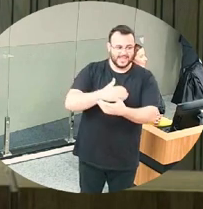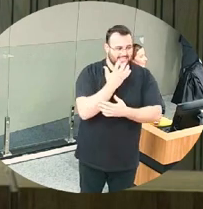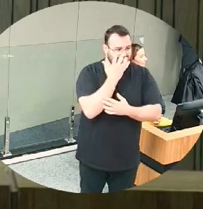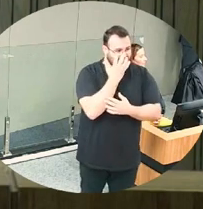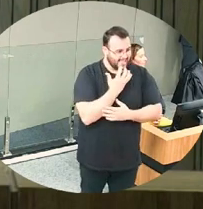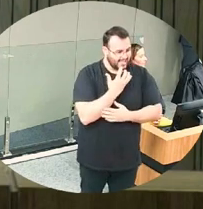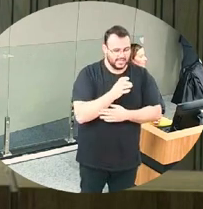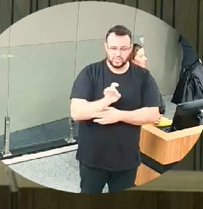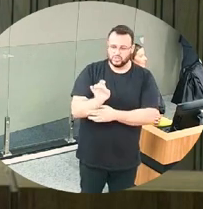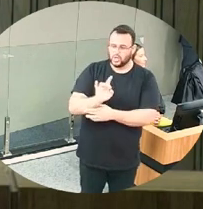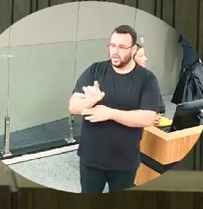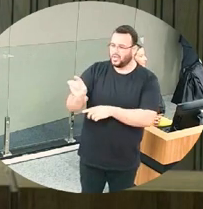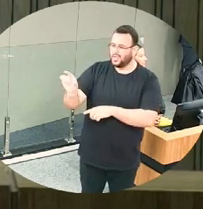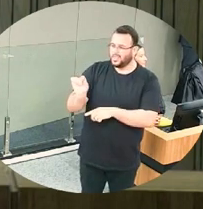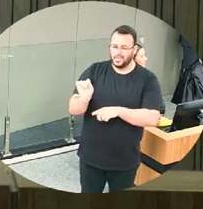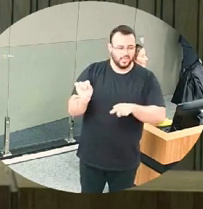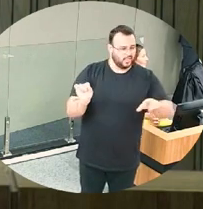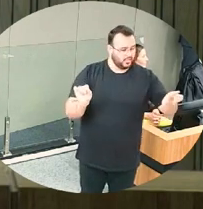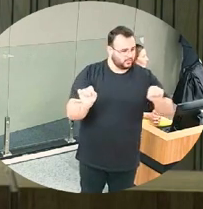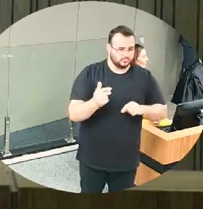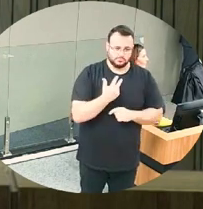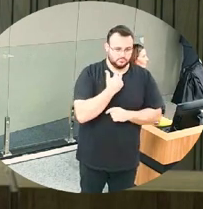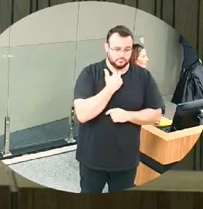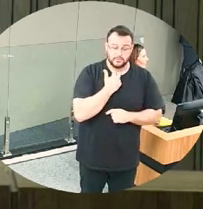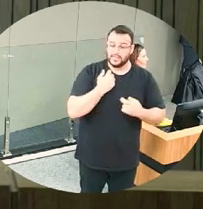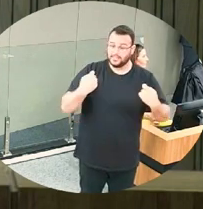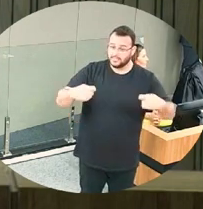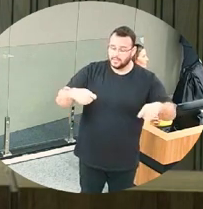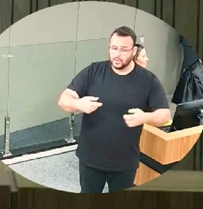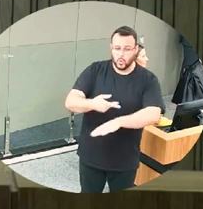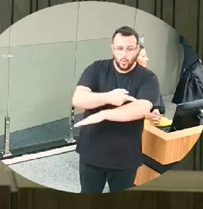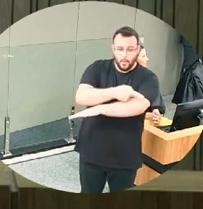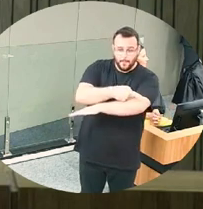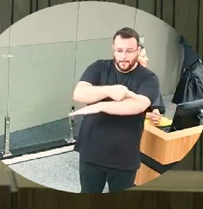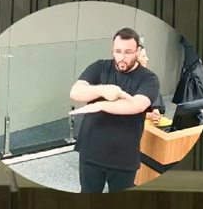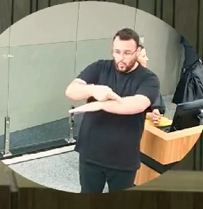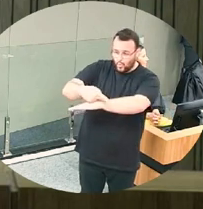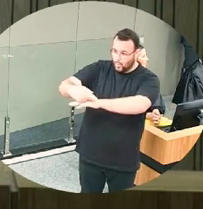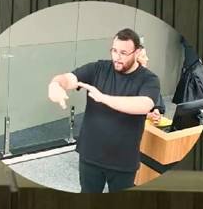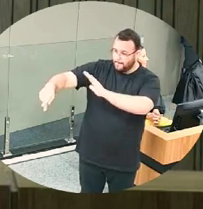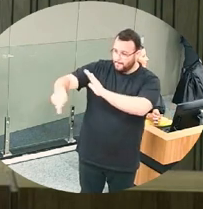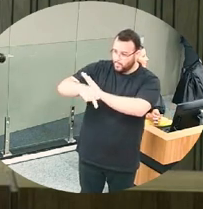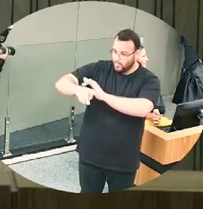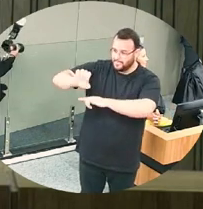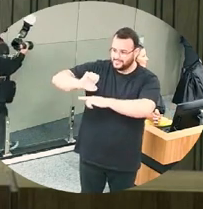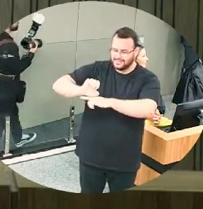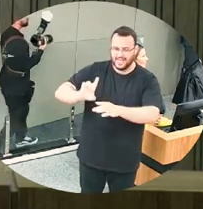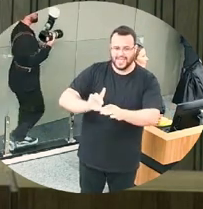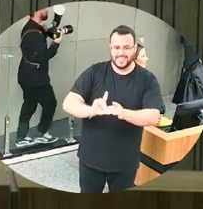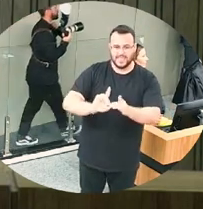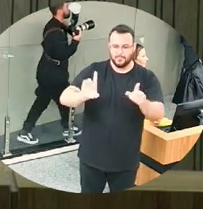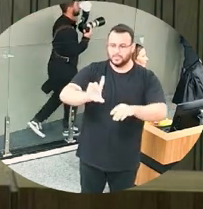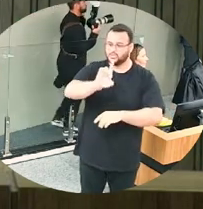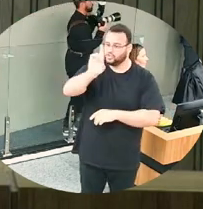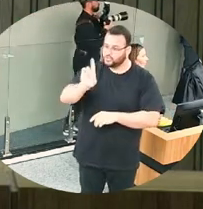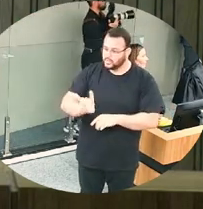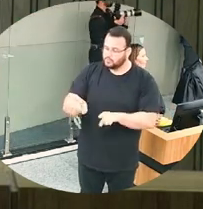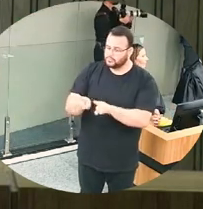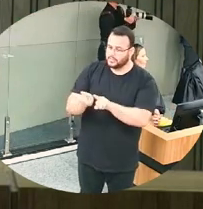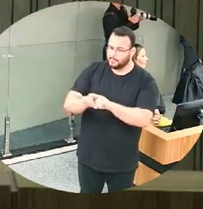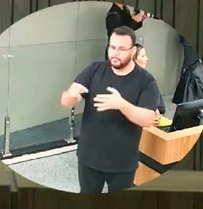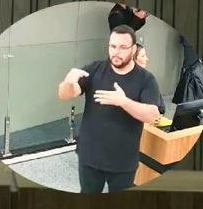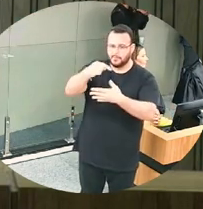apenas salutar nela reside a essência do próprio Estado democrático de direito e do